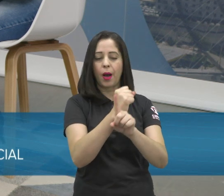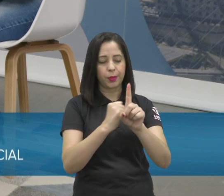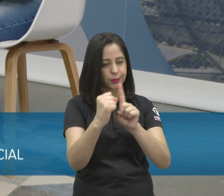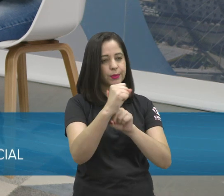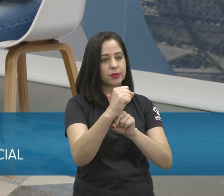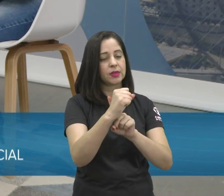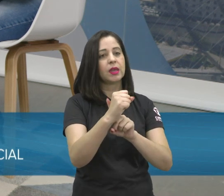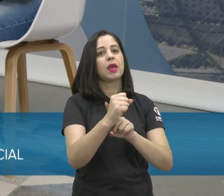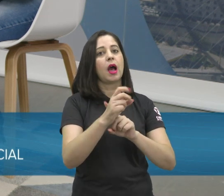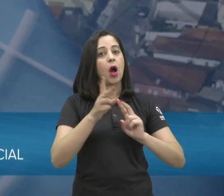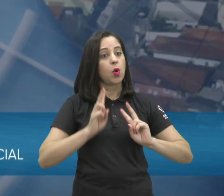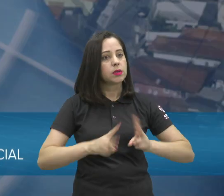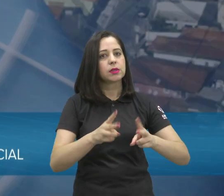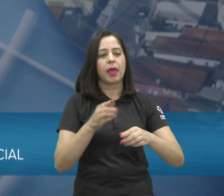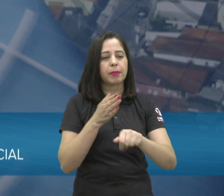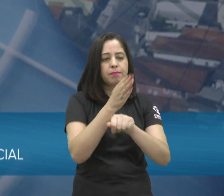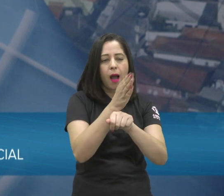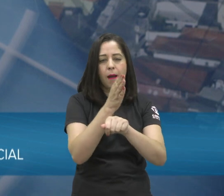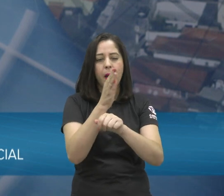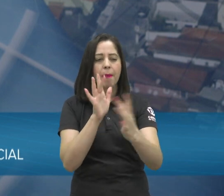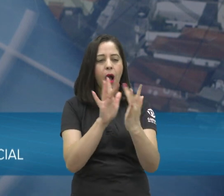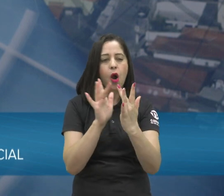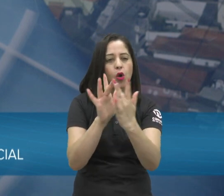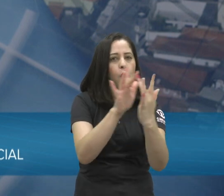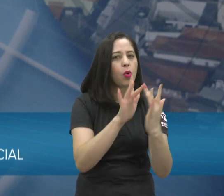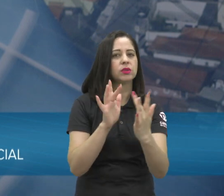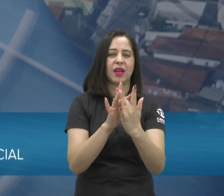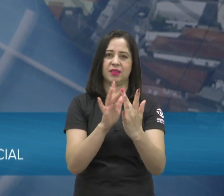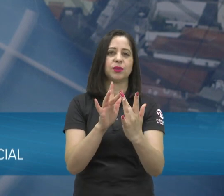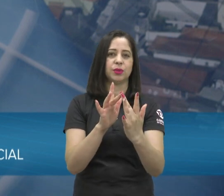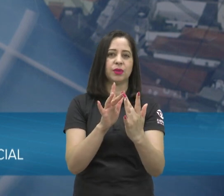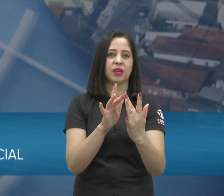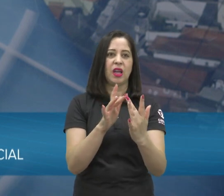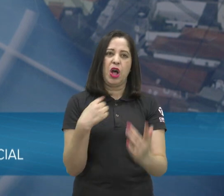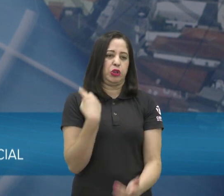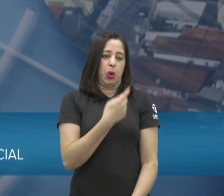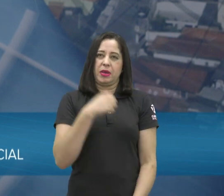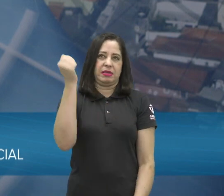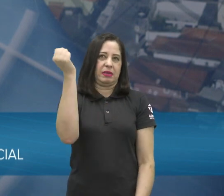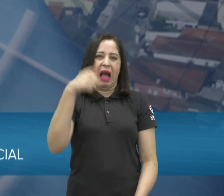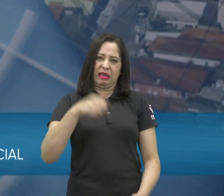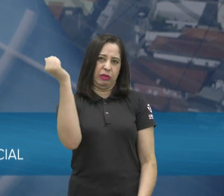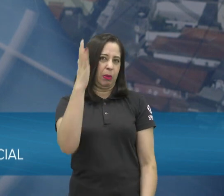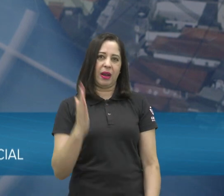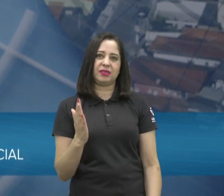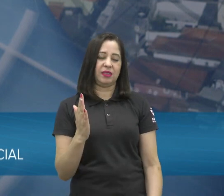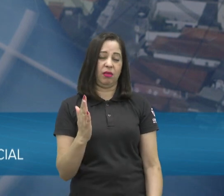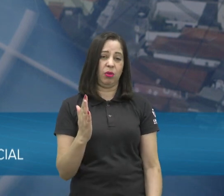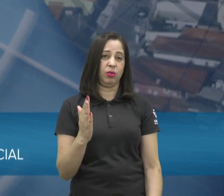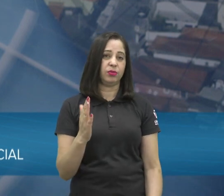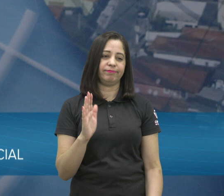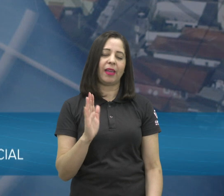vezes a gente não consegue ter noção da realidade, mesmo com números, falam a nossa realidade do Brasil, um país muito